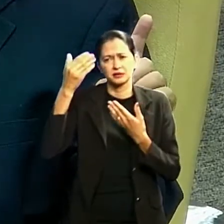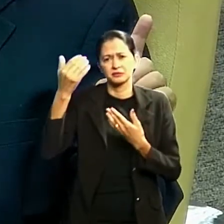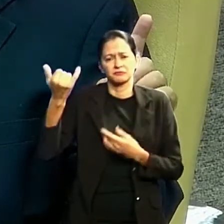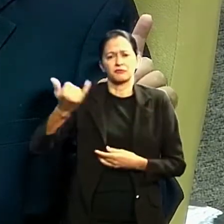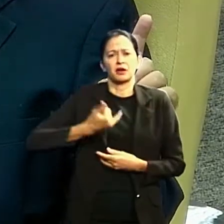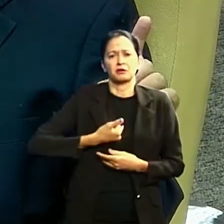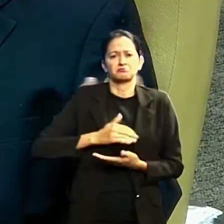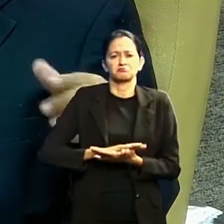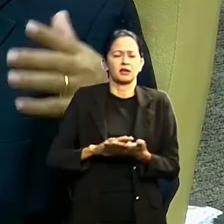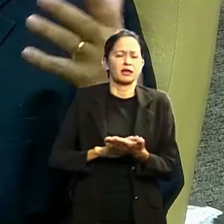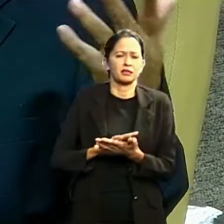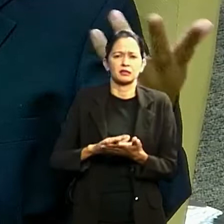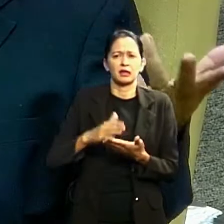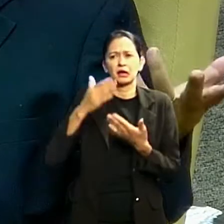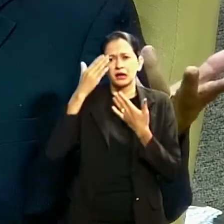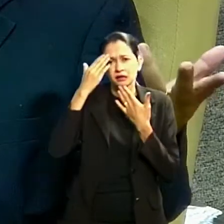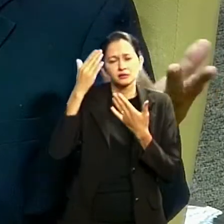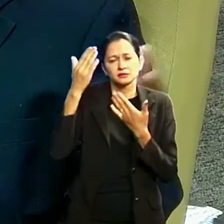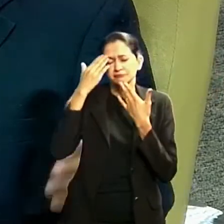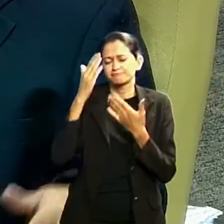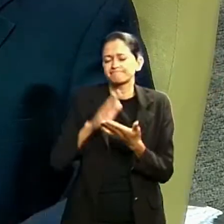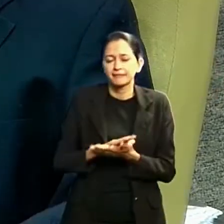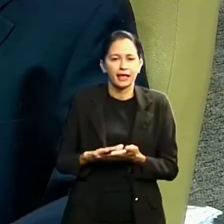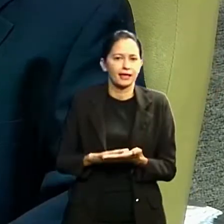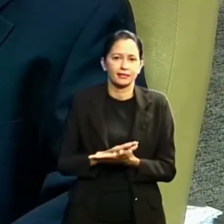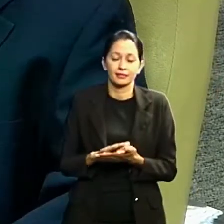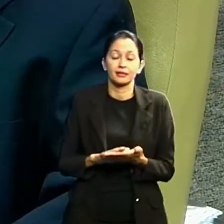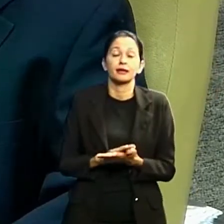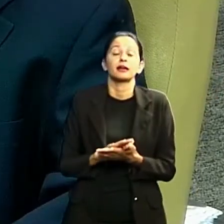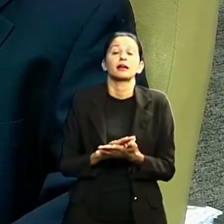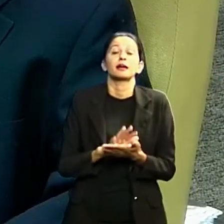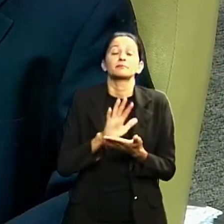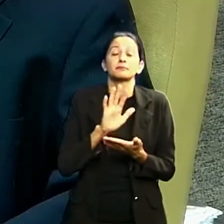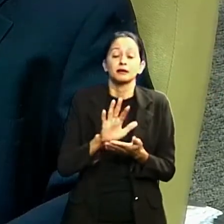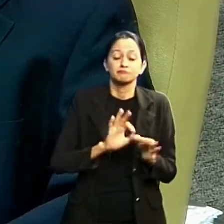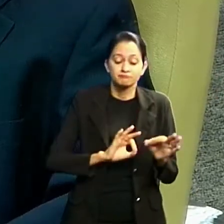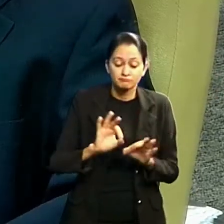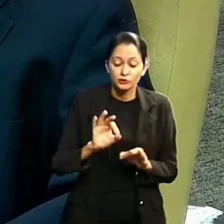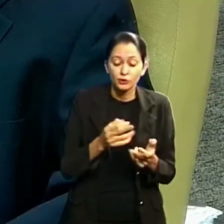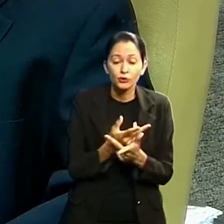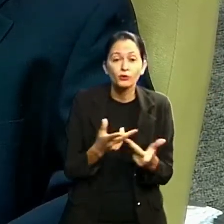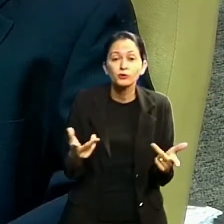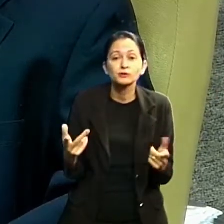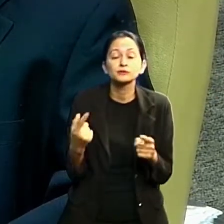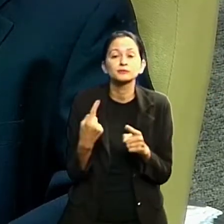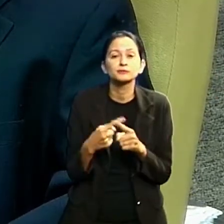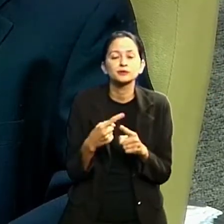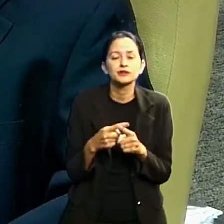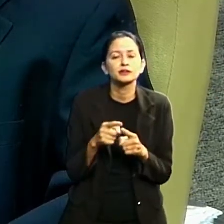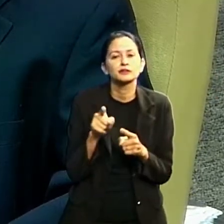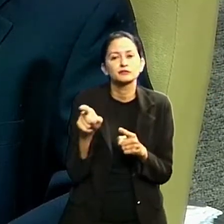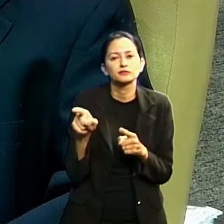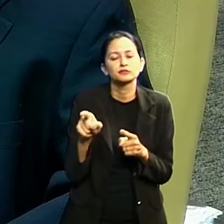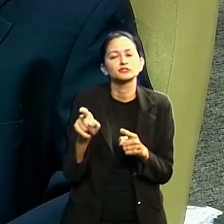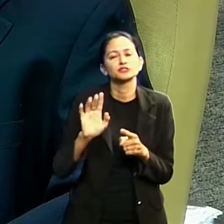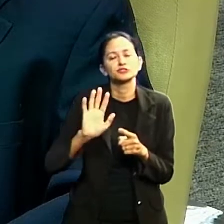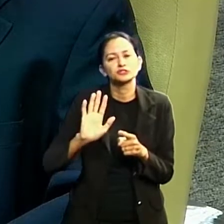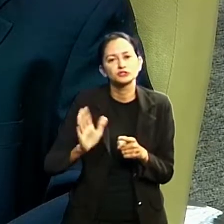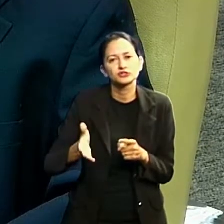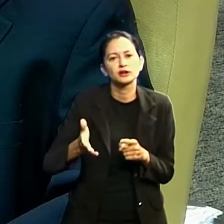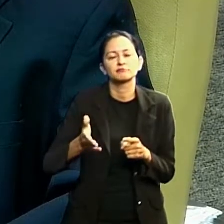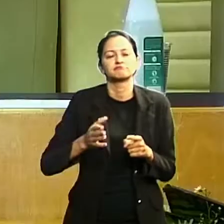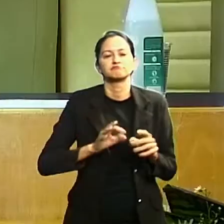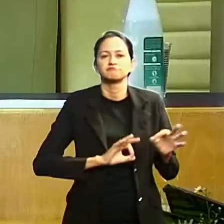coisa. Primeiro que isso só está sendo possível graças ao tapete vermelho que Vossa Excelência plantou no